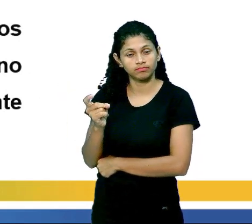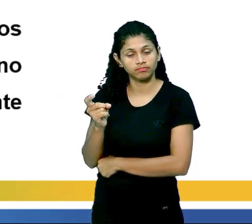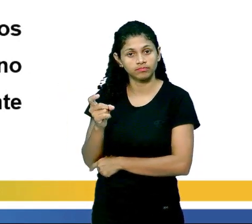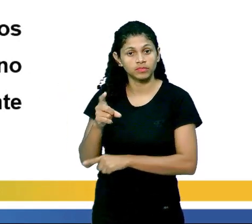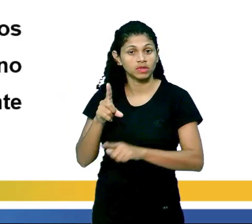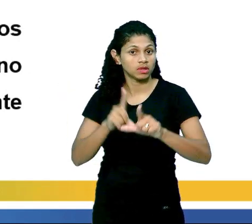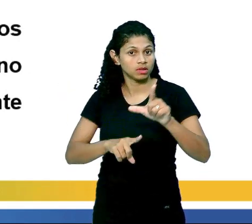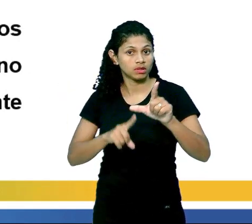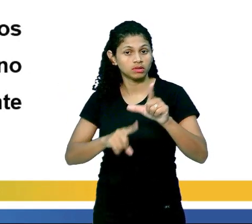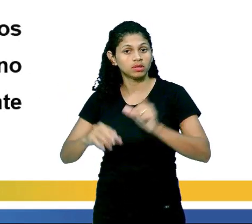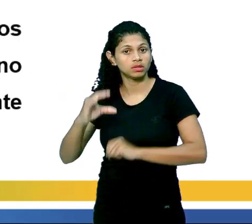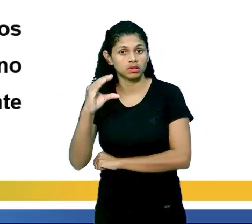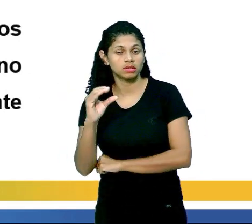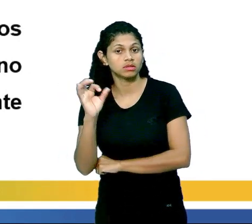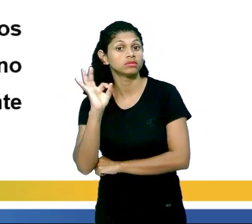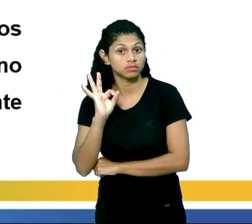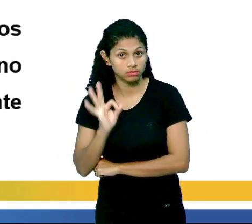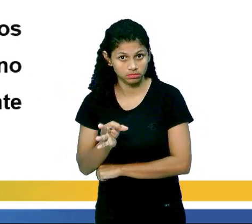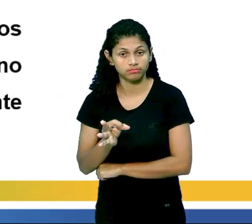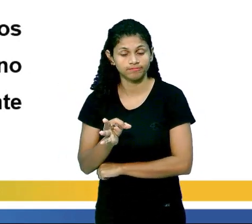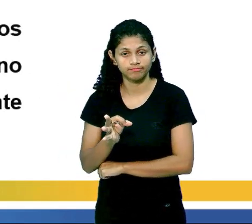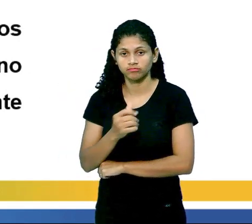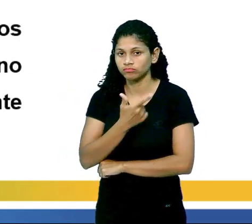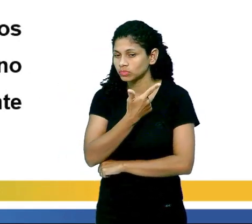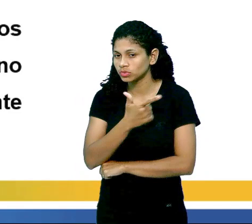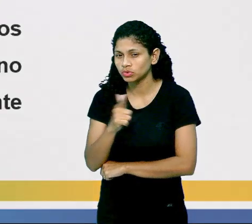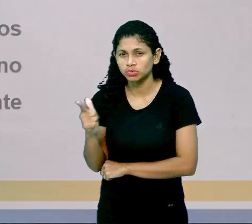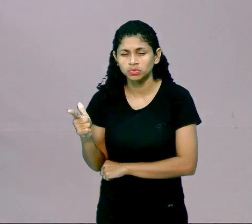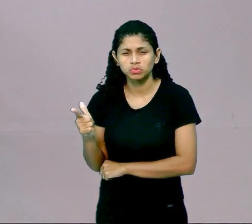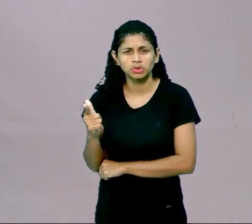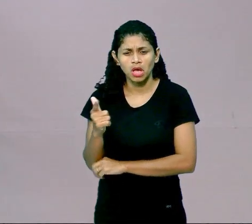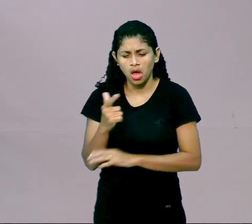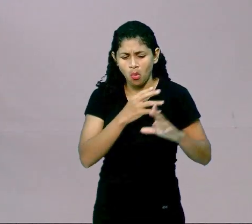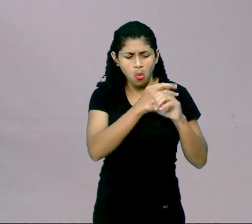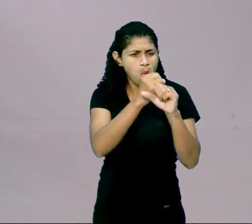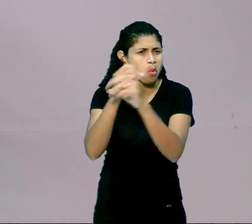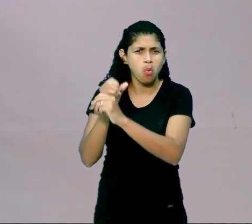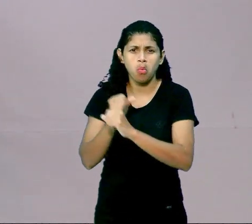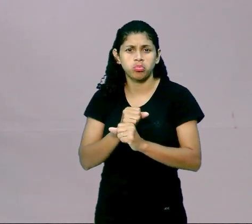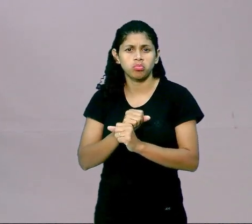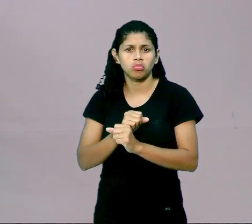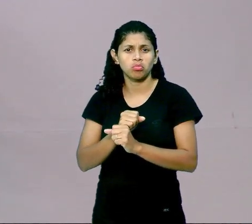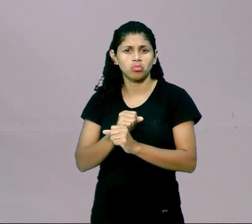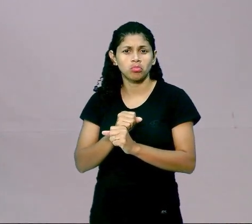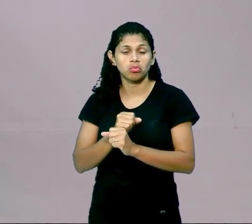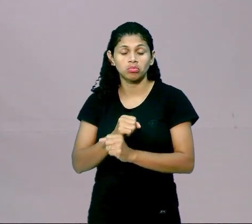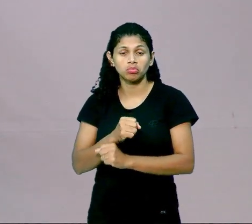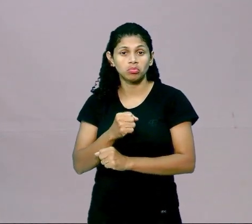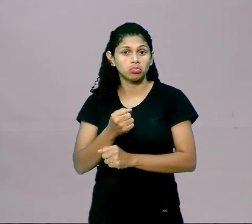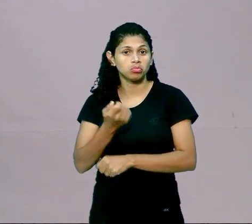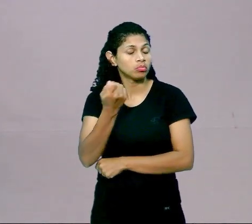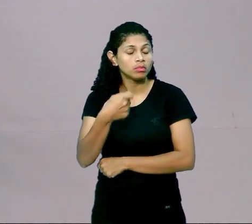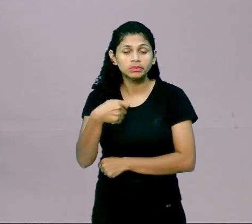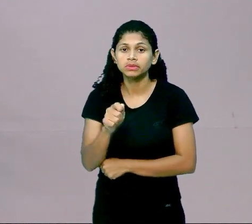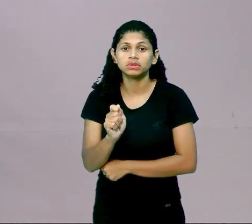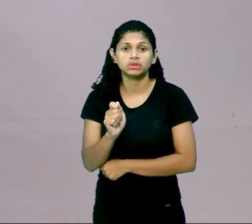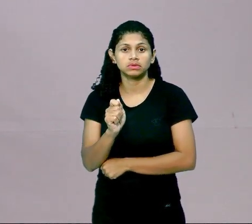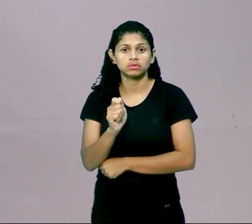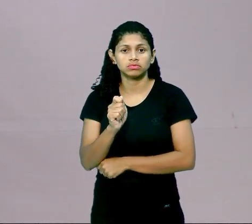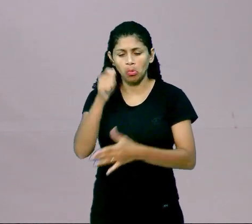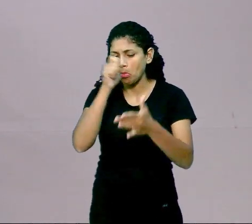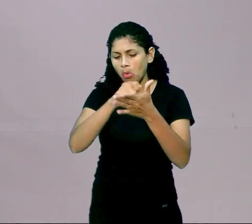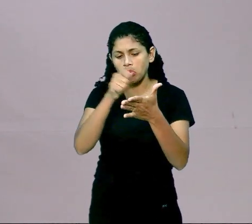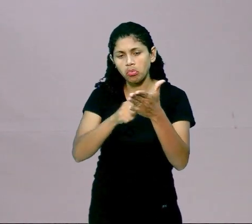alternativa correta é a letra C. Não tem muito. Observou? Não tem aquele montidão